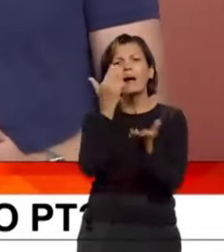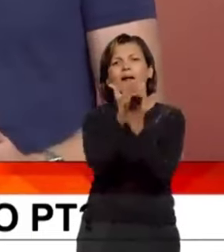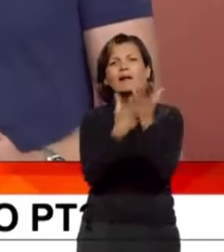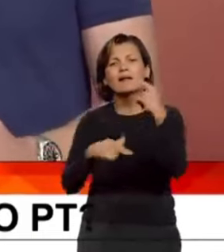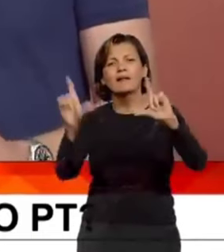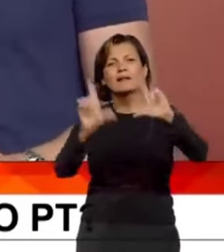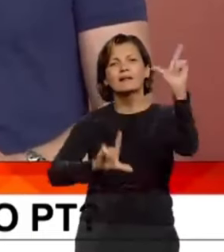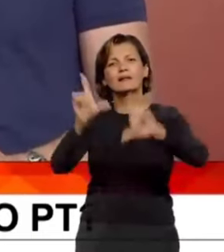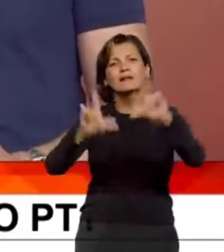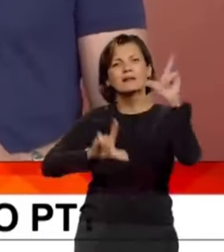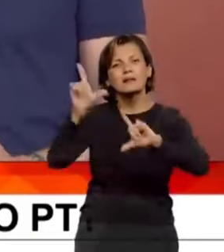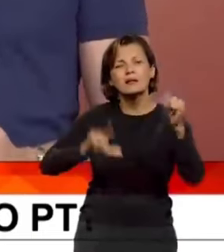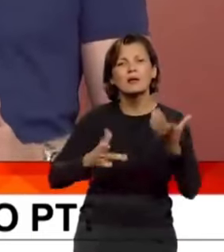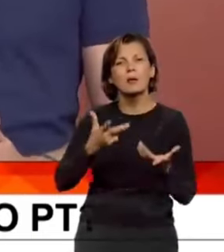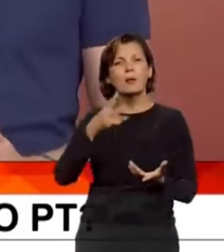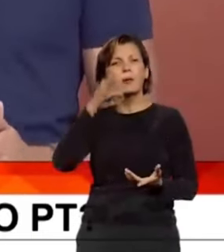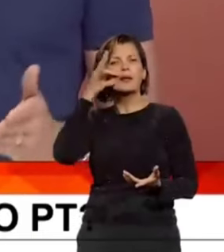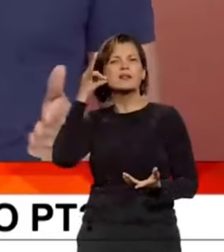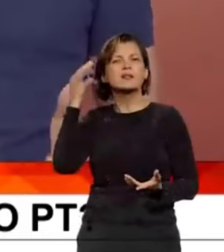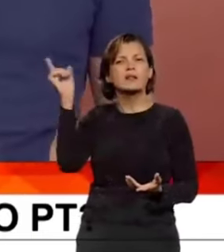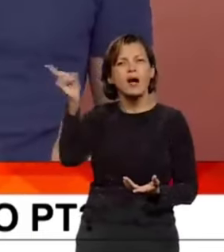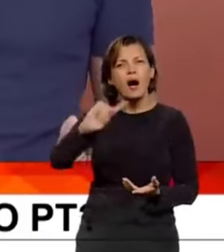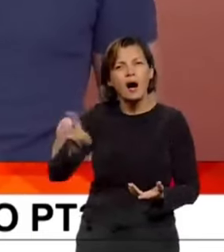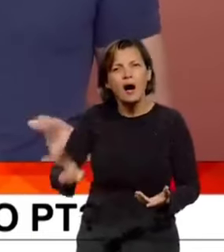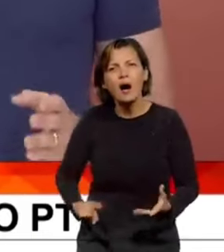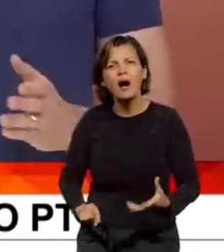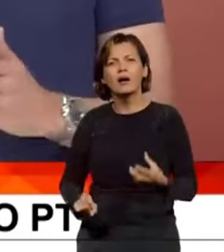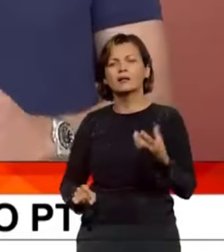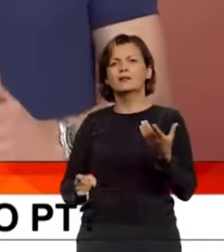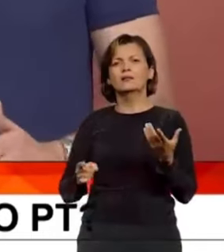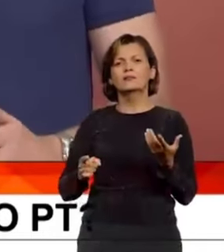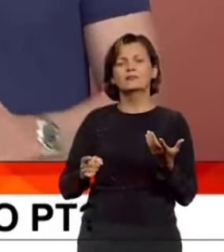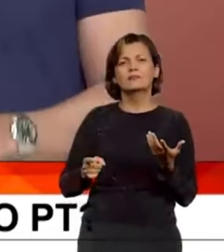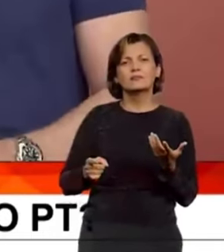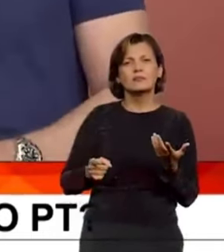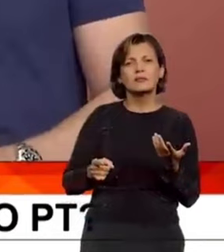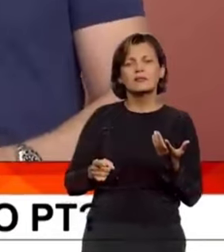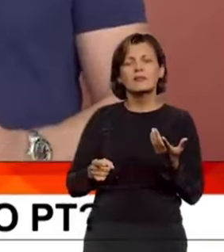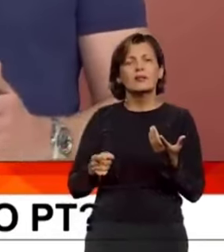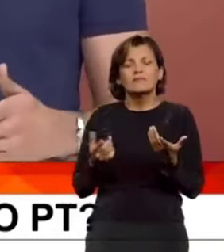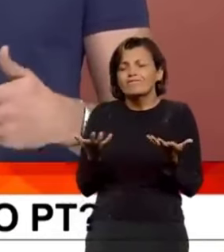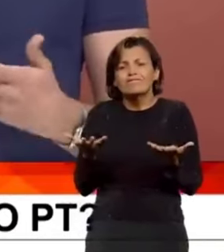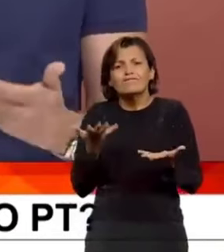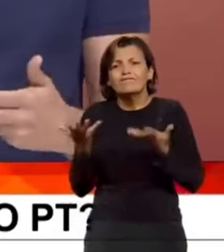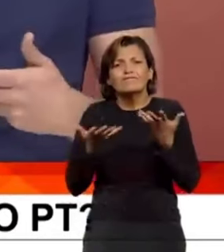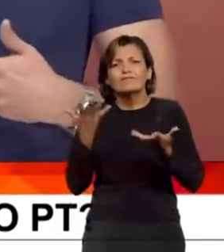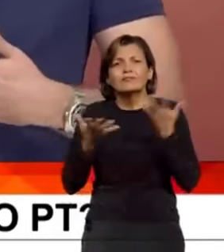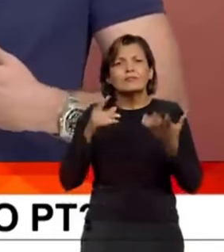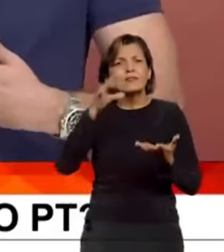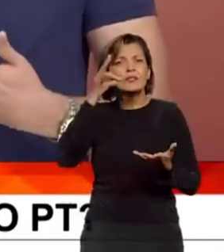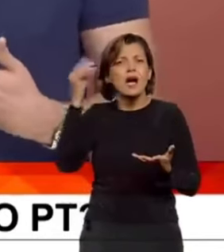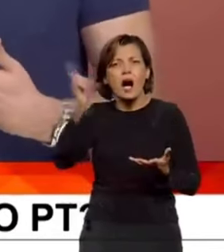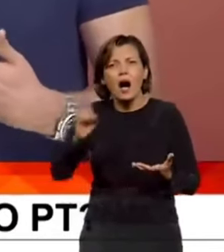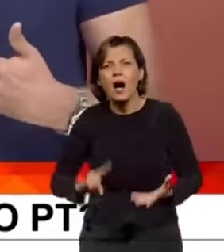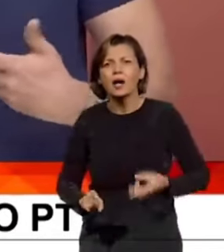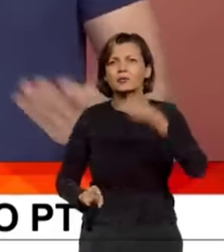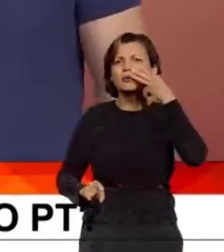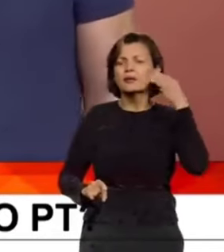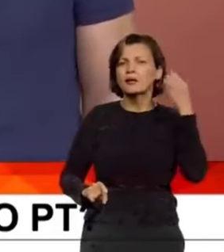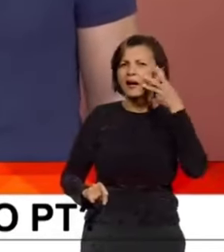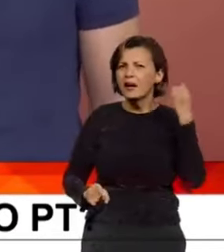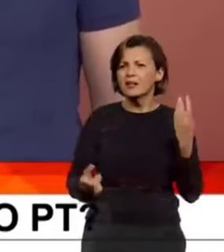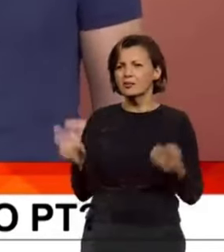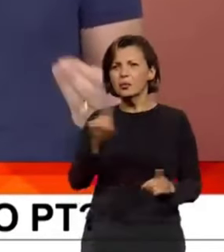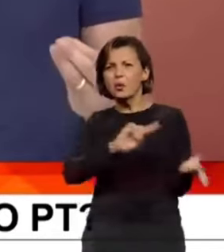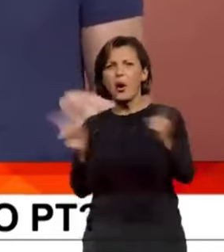que quer defender um rato que é um ladrão Lula é o Tom que a esse rato é o Jerry rato e o Brasil tá fingindo que é um